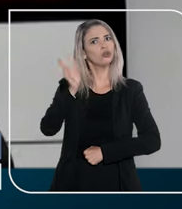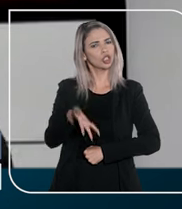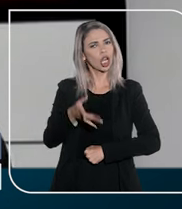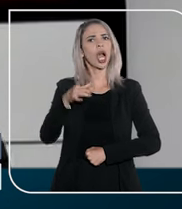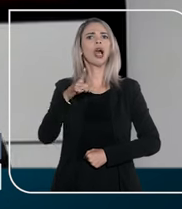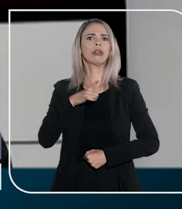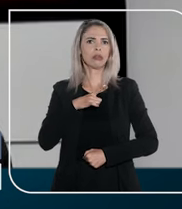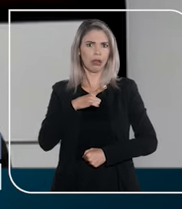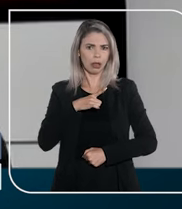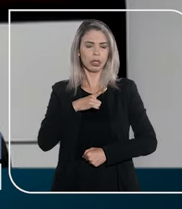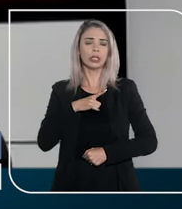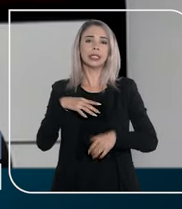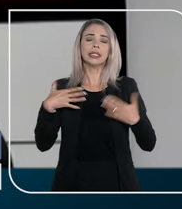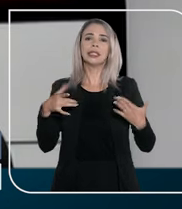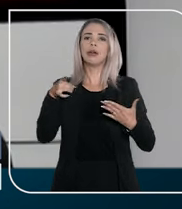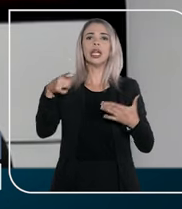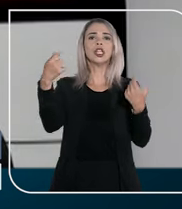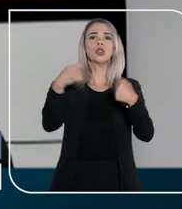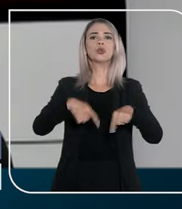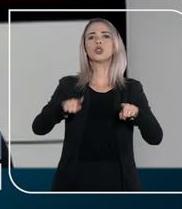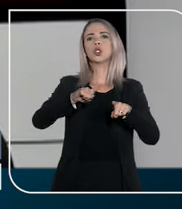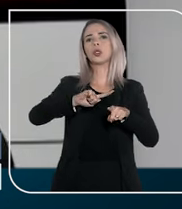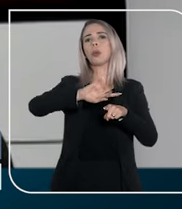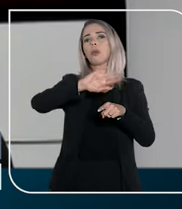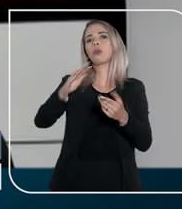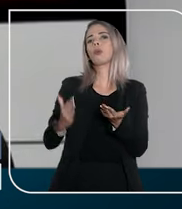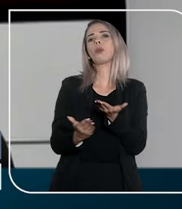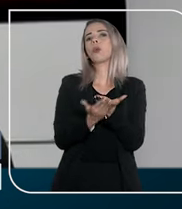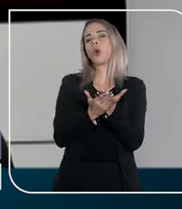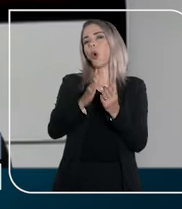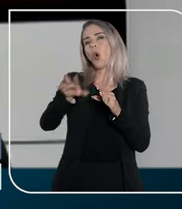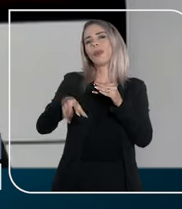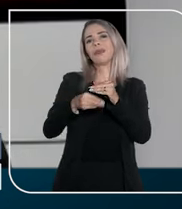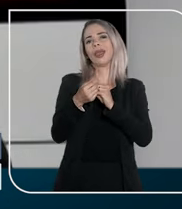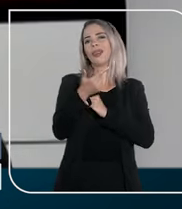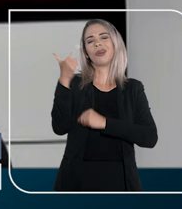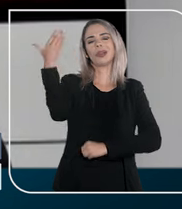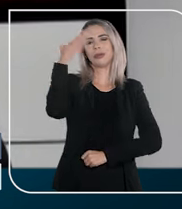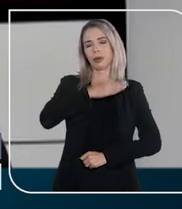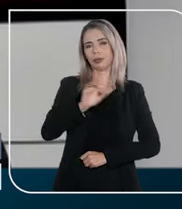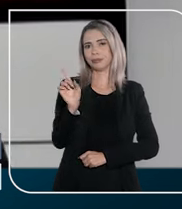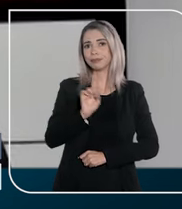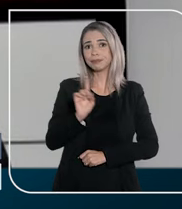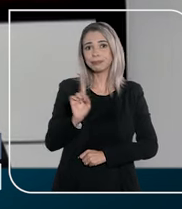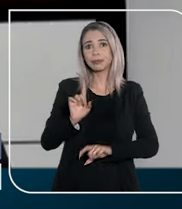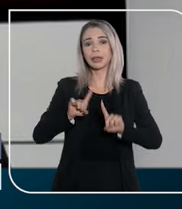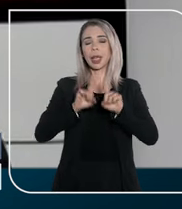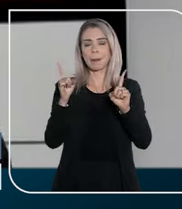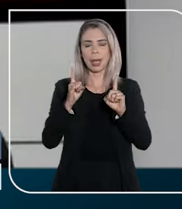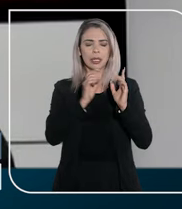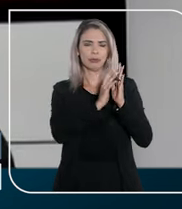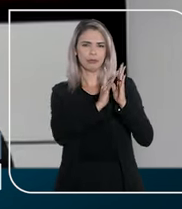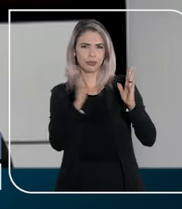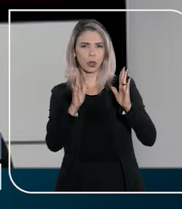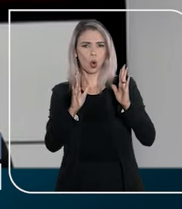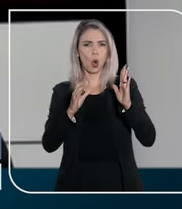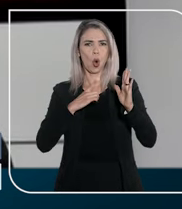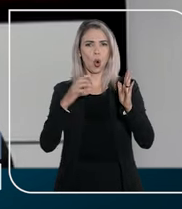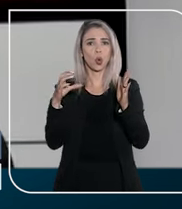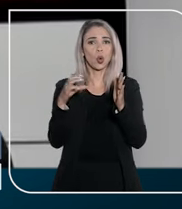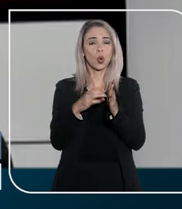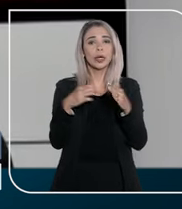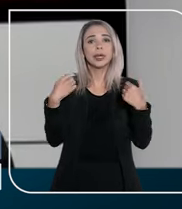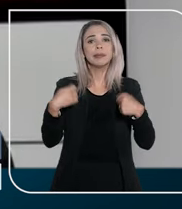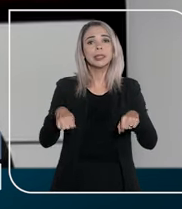plano, e, portanto, ele não precisa de outras provas. Agora, em muitas das fases de um concurso público, esse sujeito ele vai